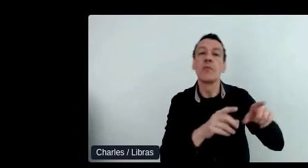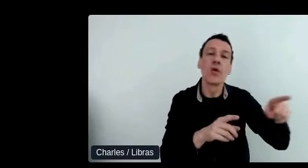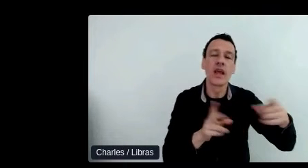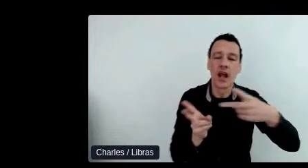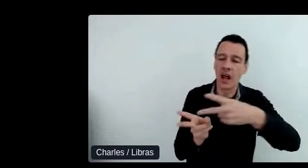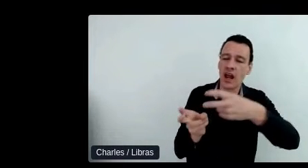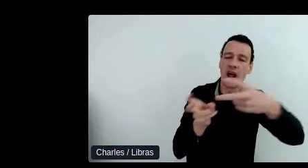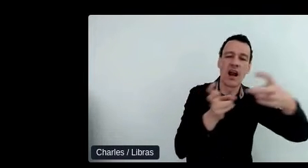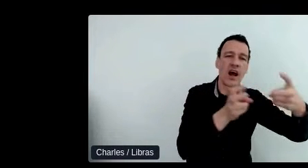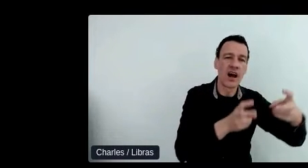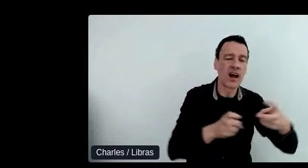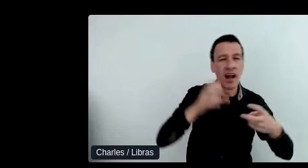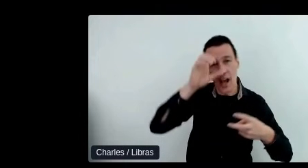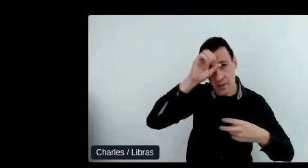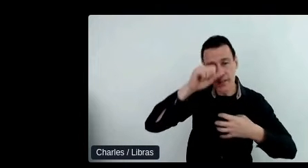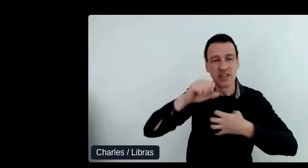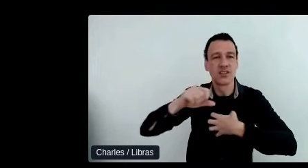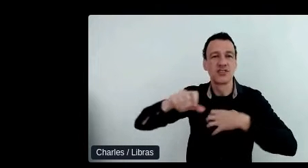Bom,